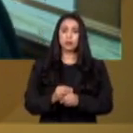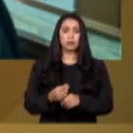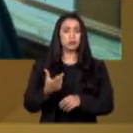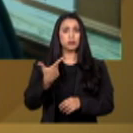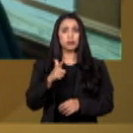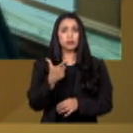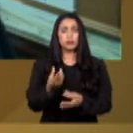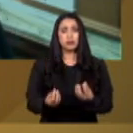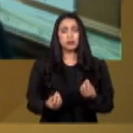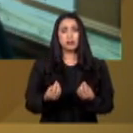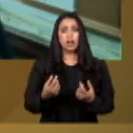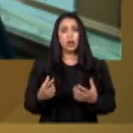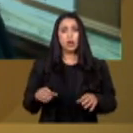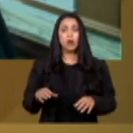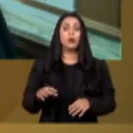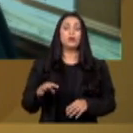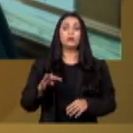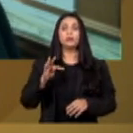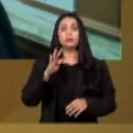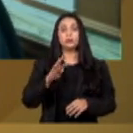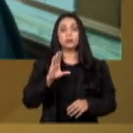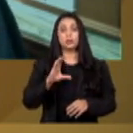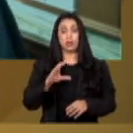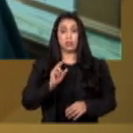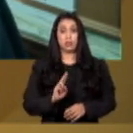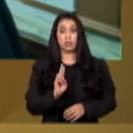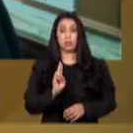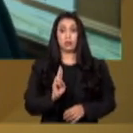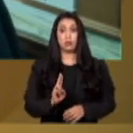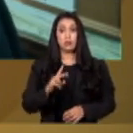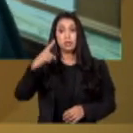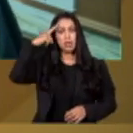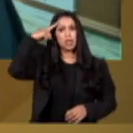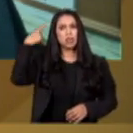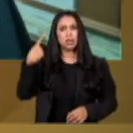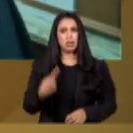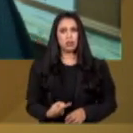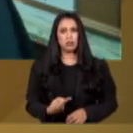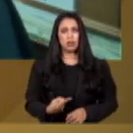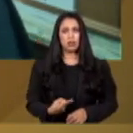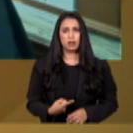inviabilidade de contas da união